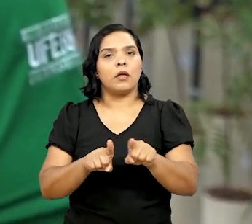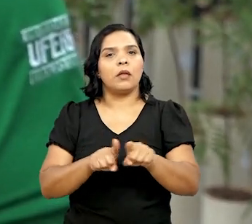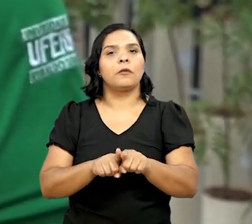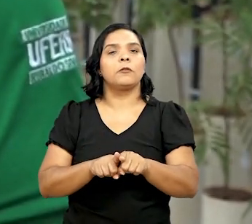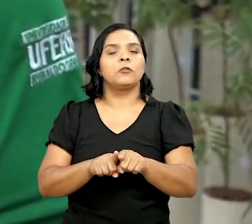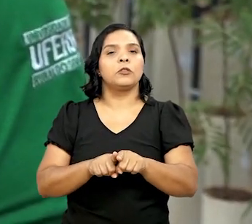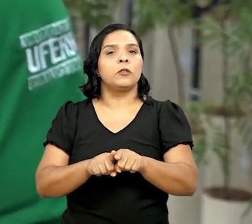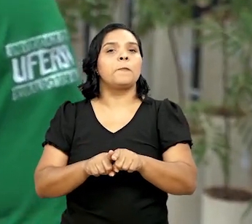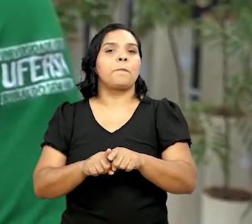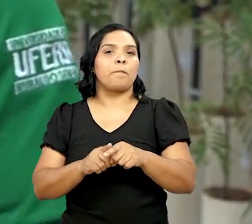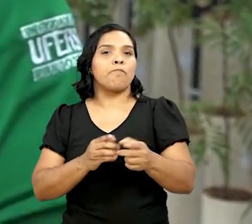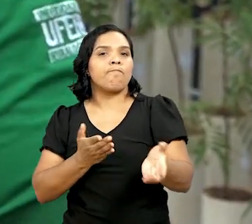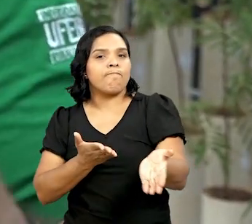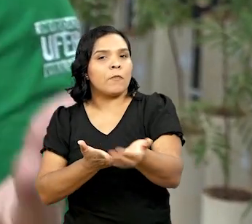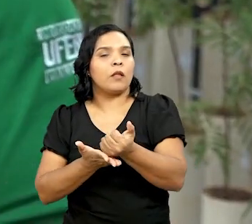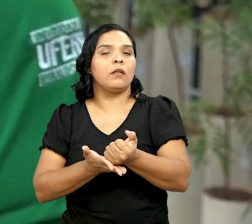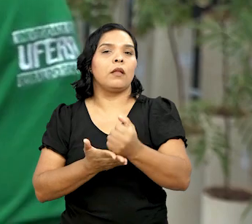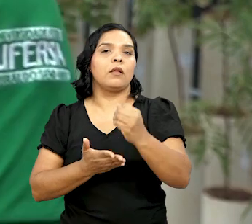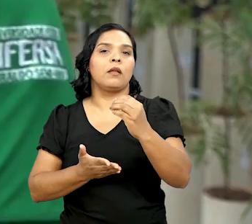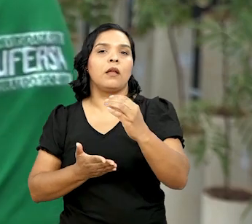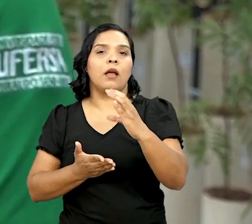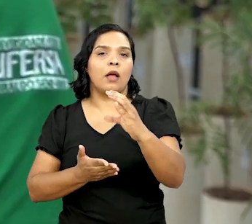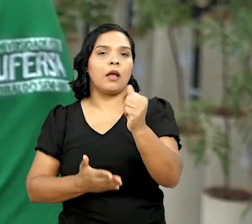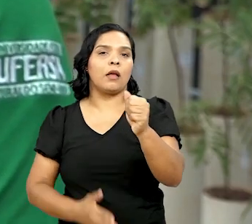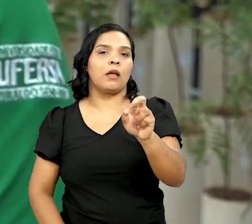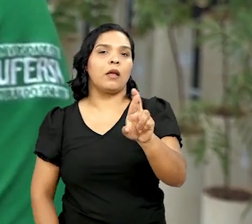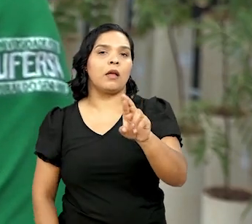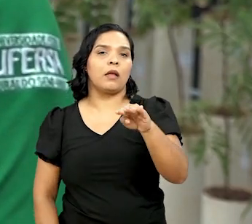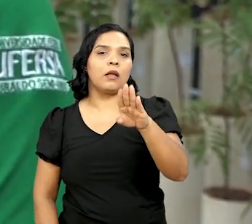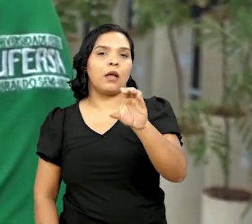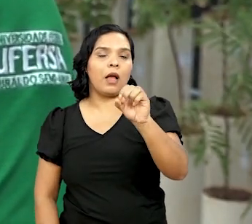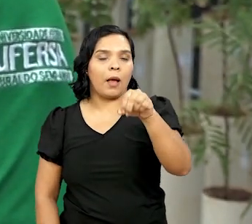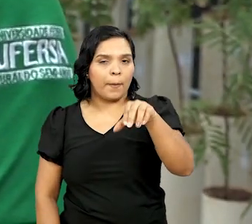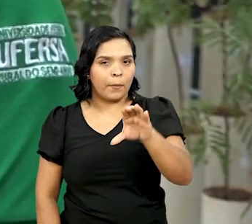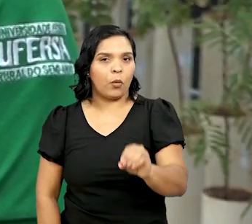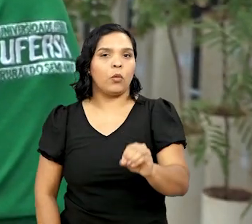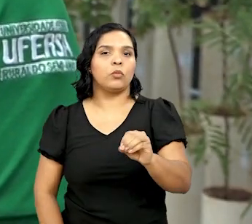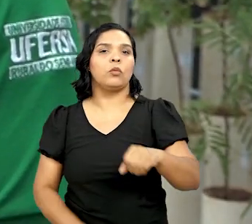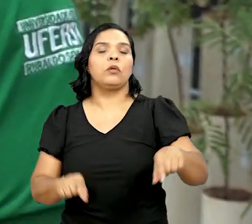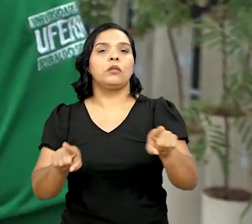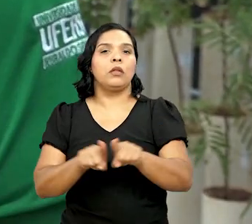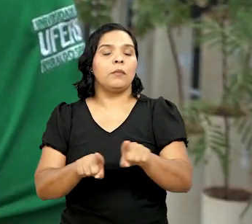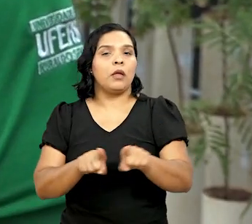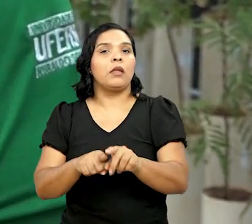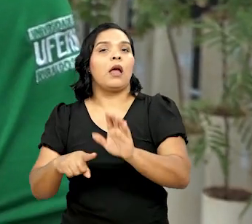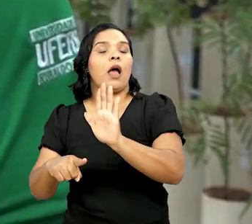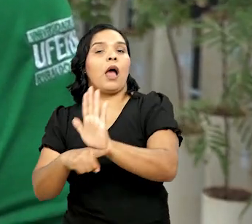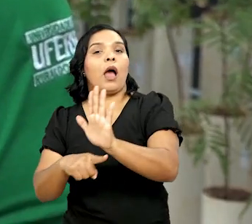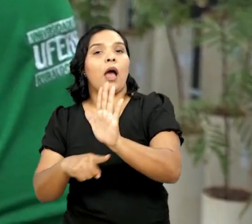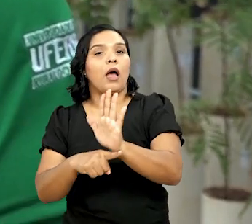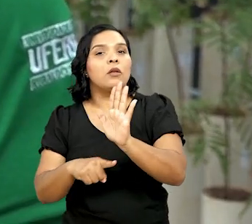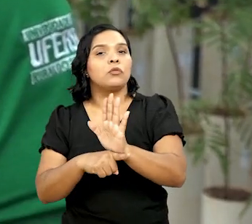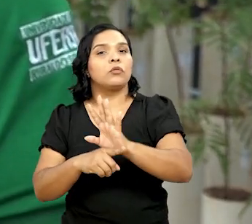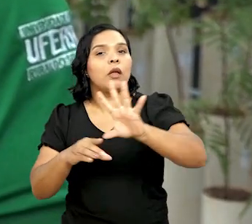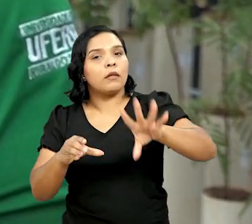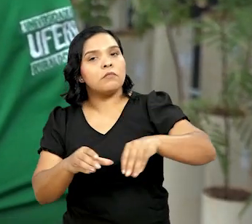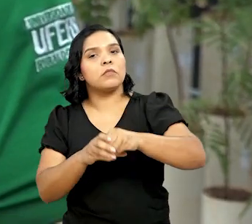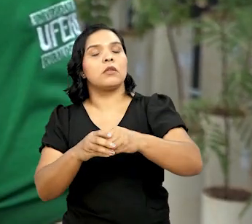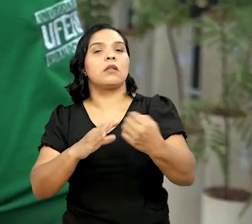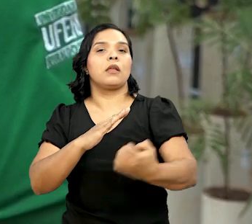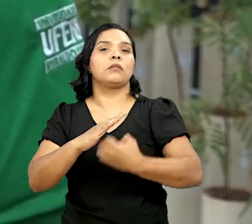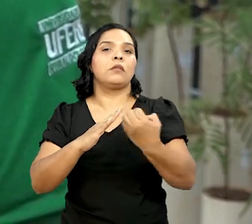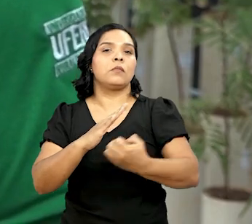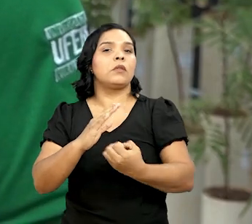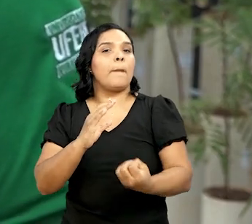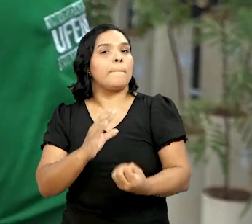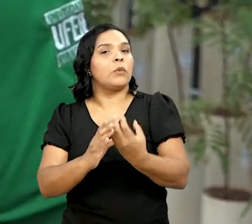questão de sequestro de carbono para o futuro projeto, quem sabe, de crédito de carbono. Isso ajuda também a